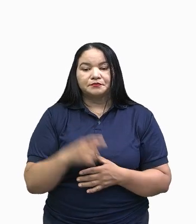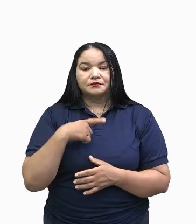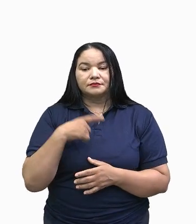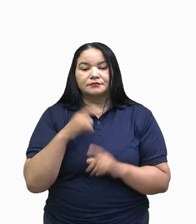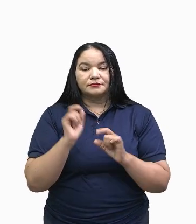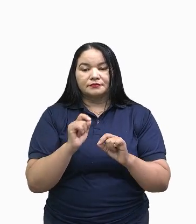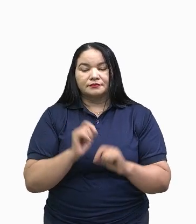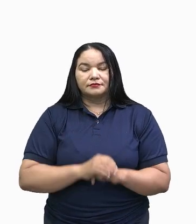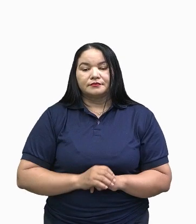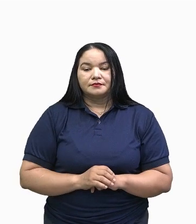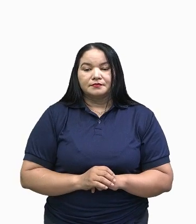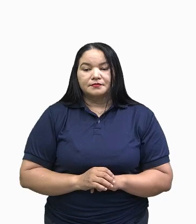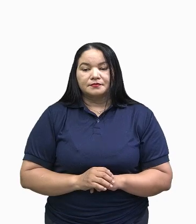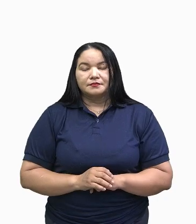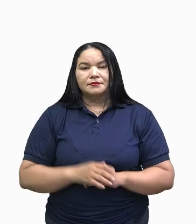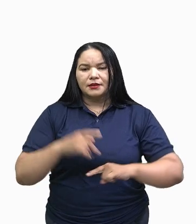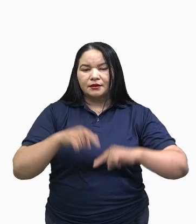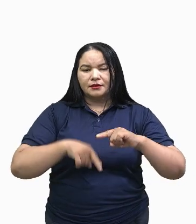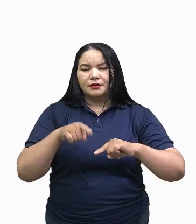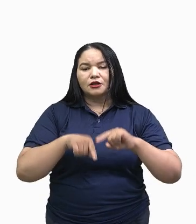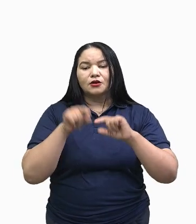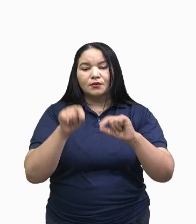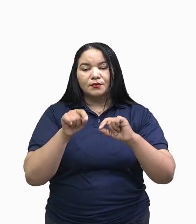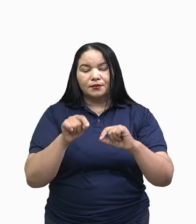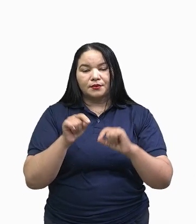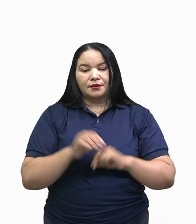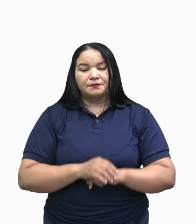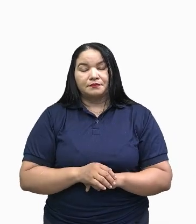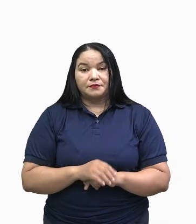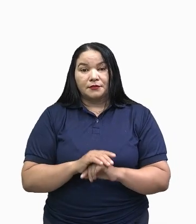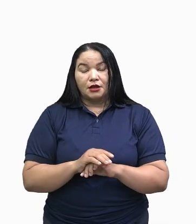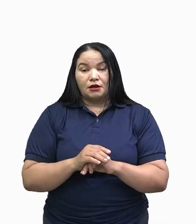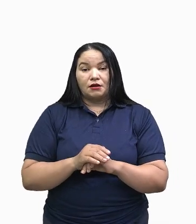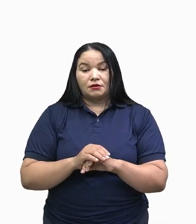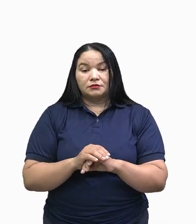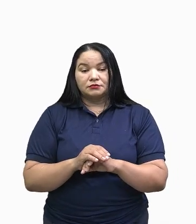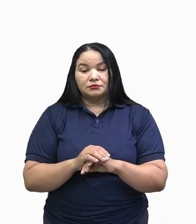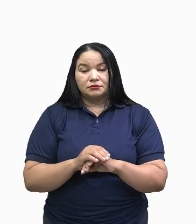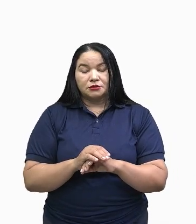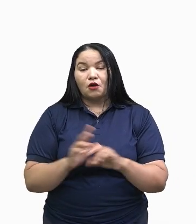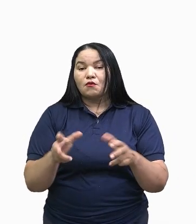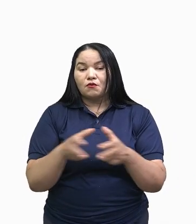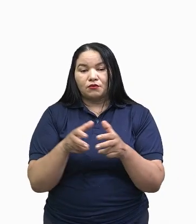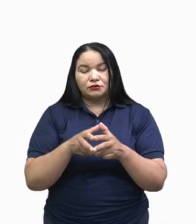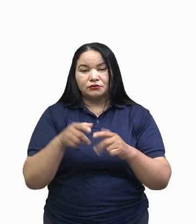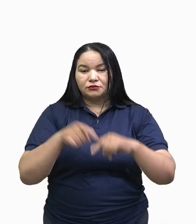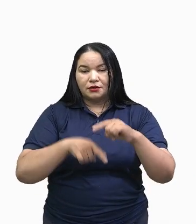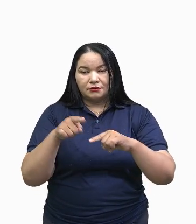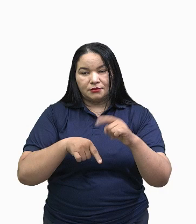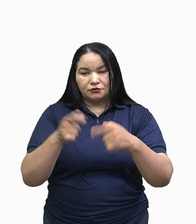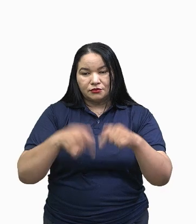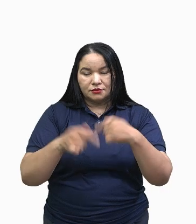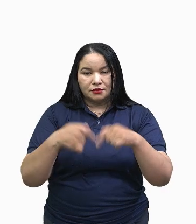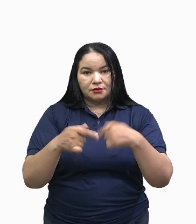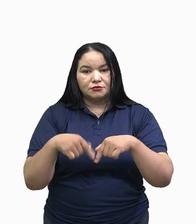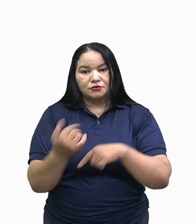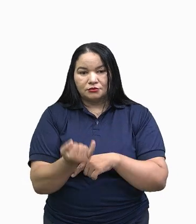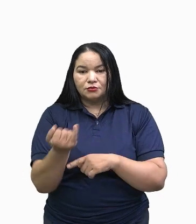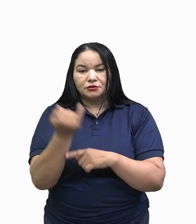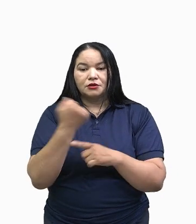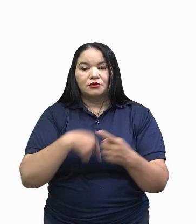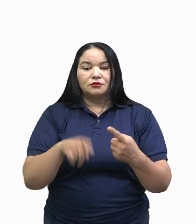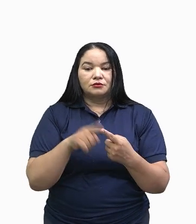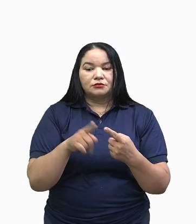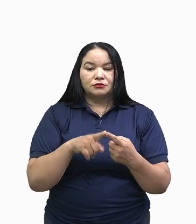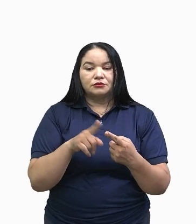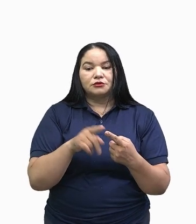aí esses chamados, né, de terras raras? É um conjunto de elementos químicos importantes, como é o caso do